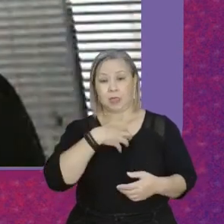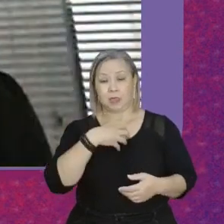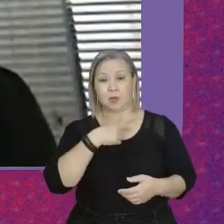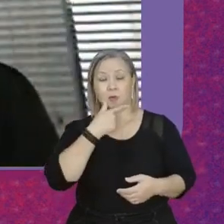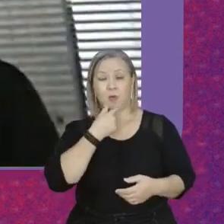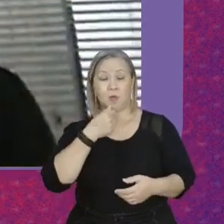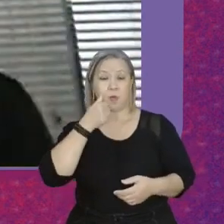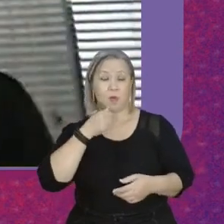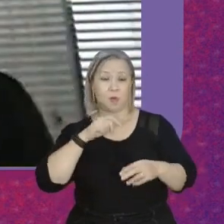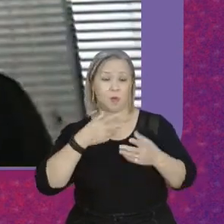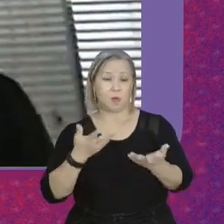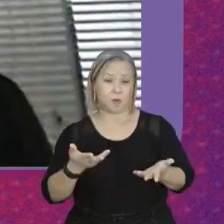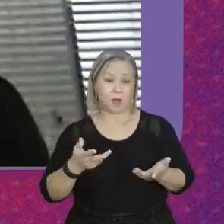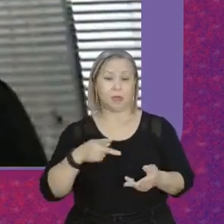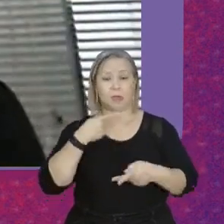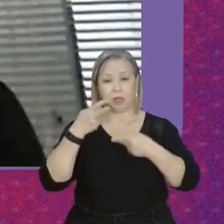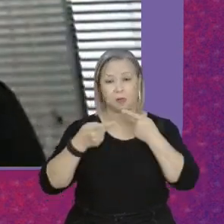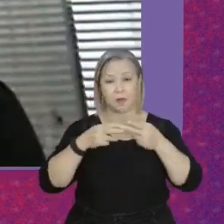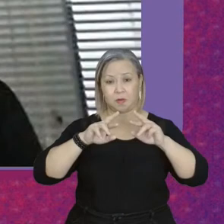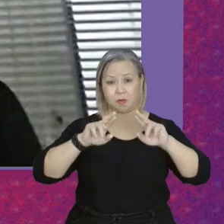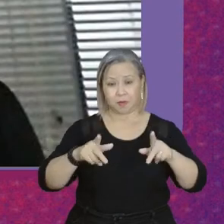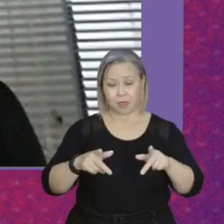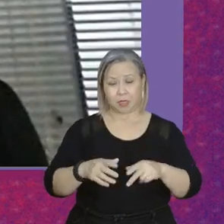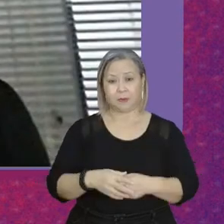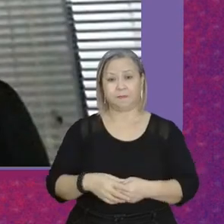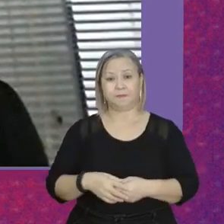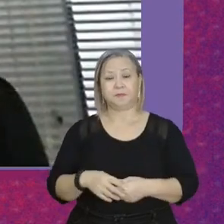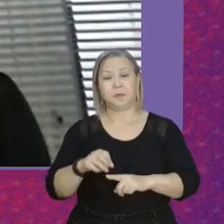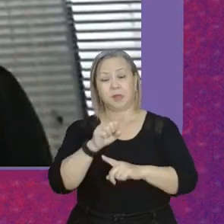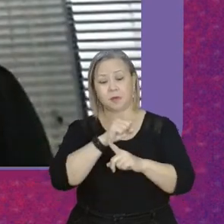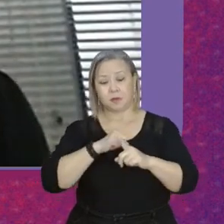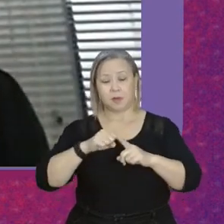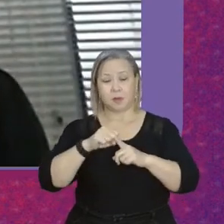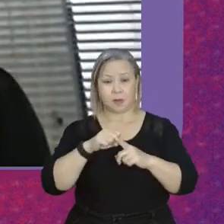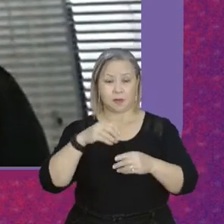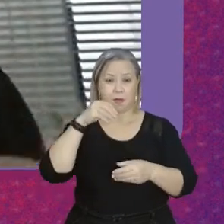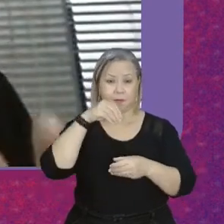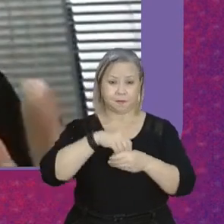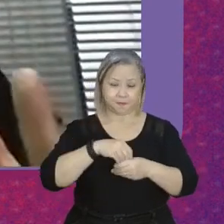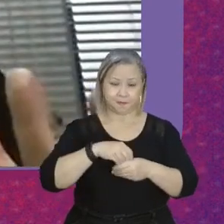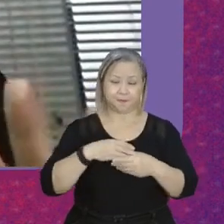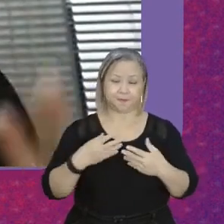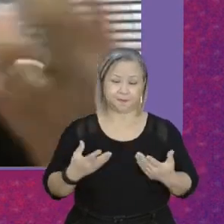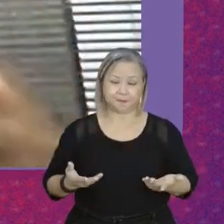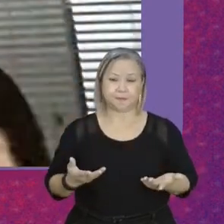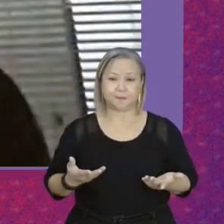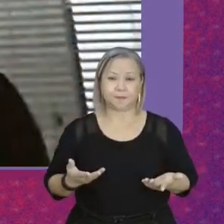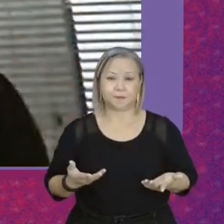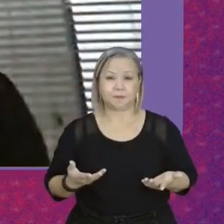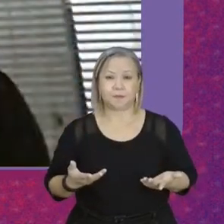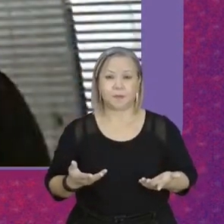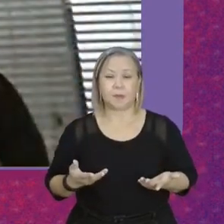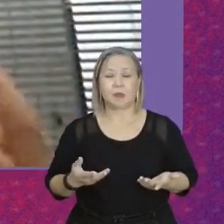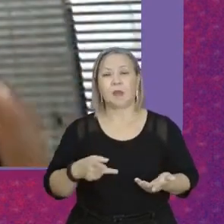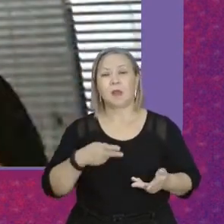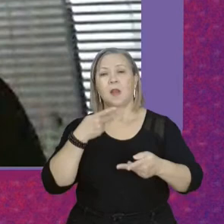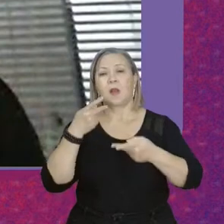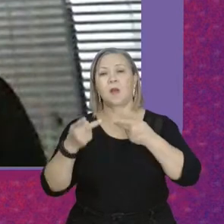da mulher nos círculos sociais dos quais fazem parte. E, claro, quando a gente